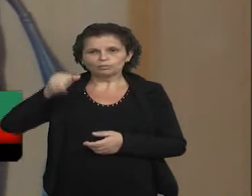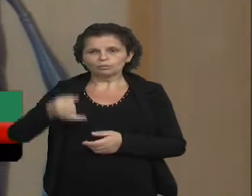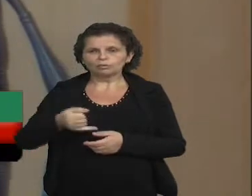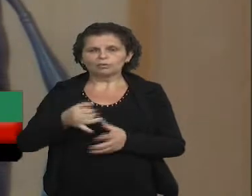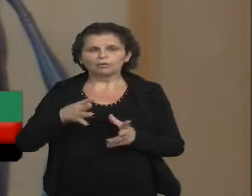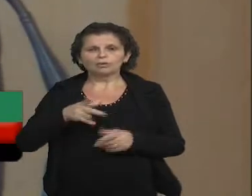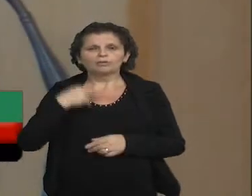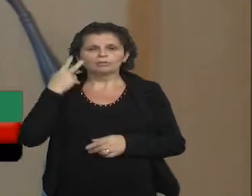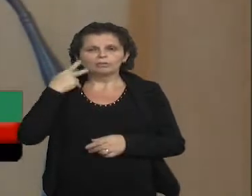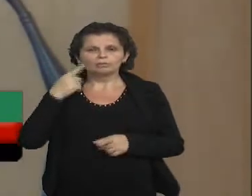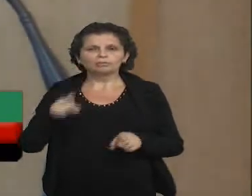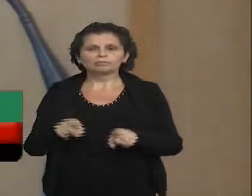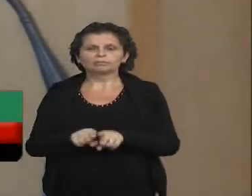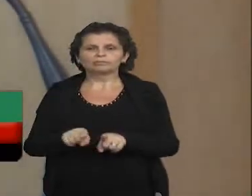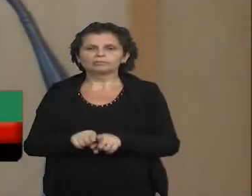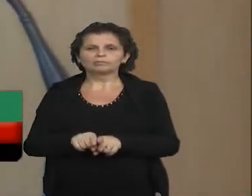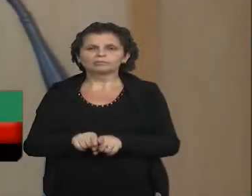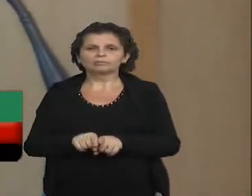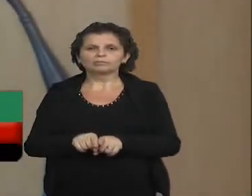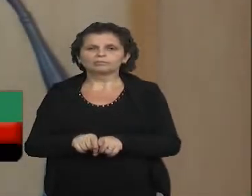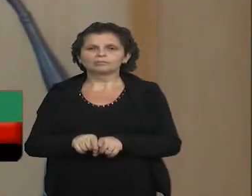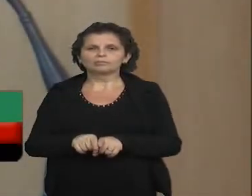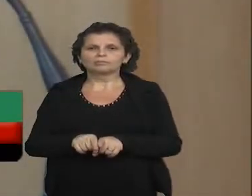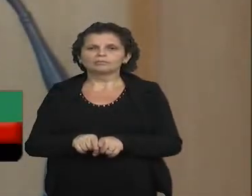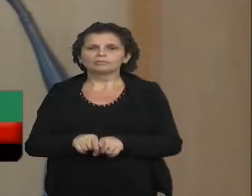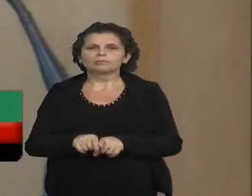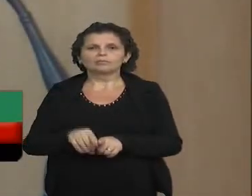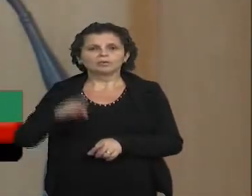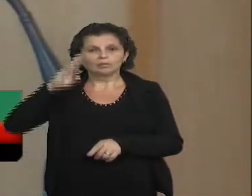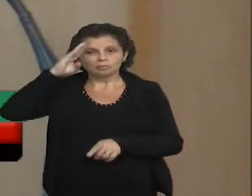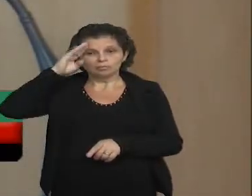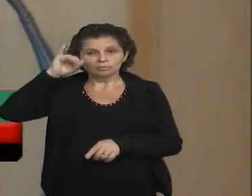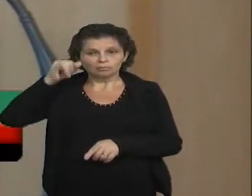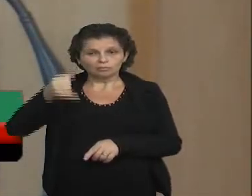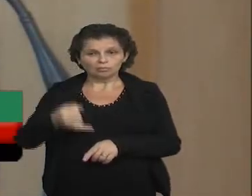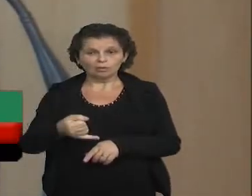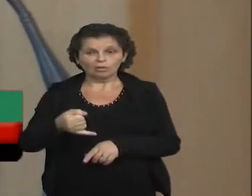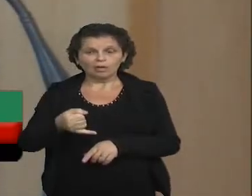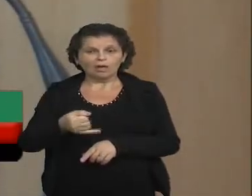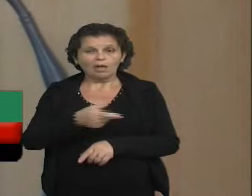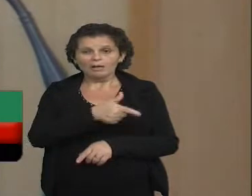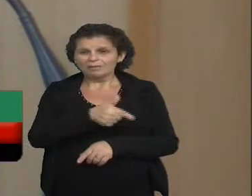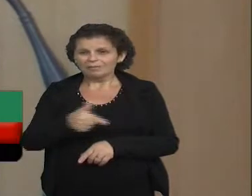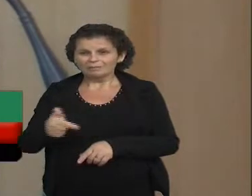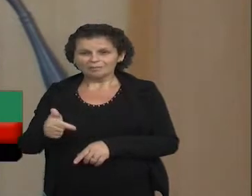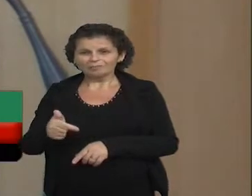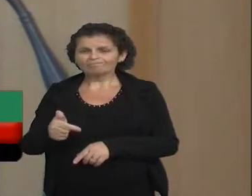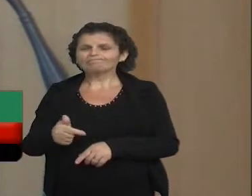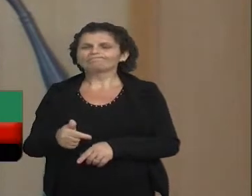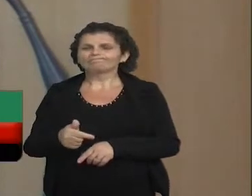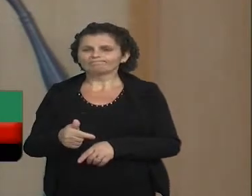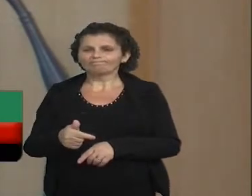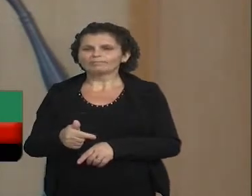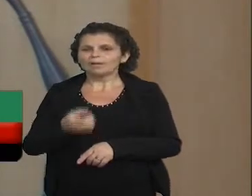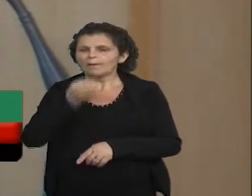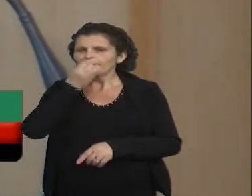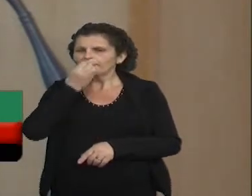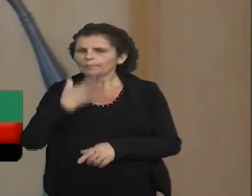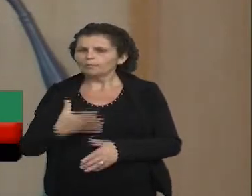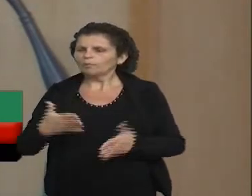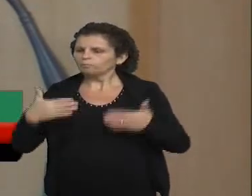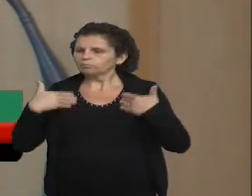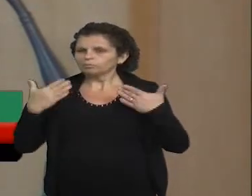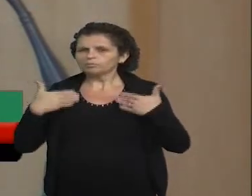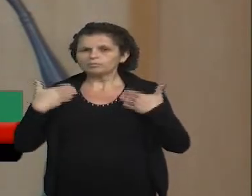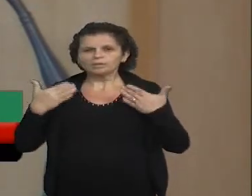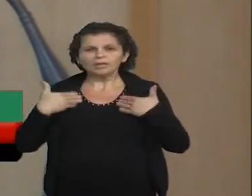vereadores. Senhor Josias da Juco, nosso presidente, essa semana, para mim, foi uma semana de muita alegria, graças